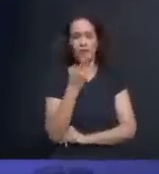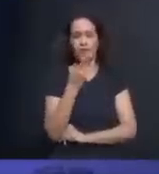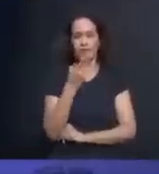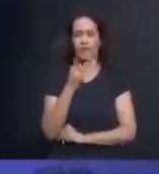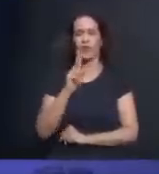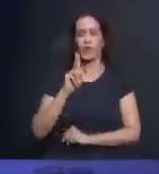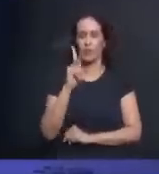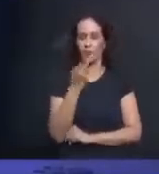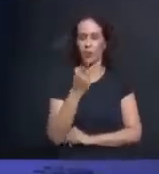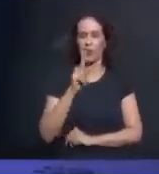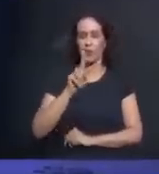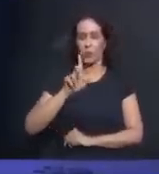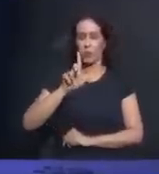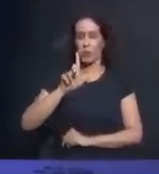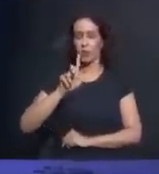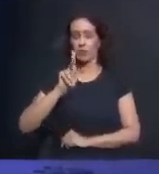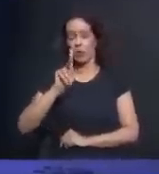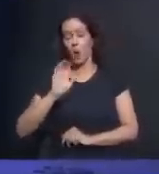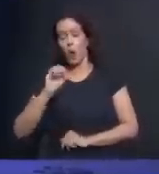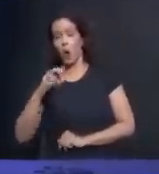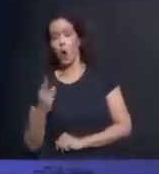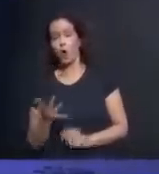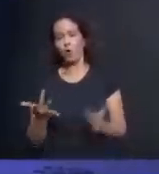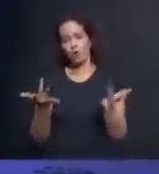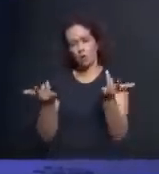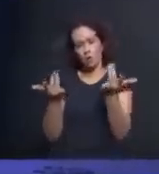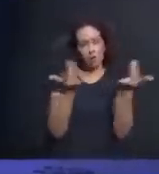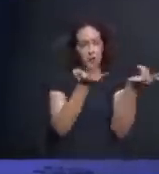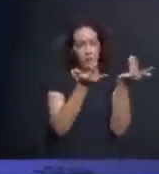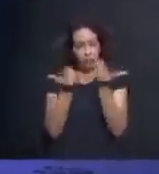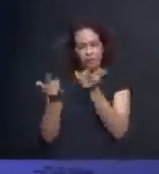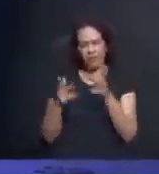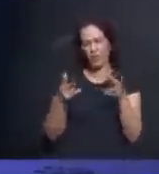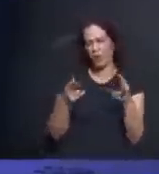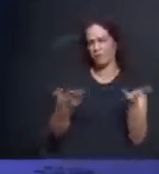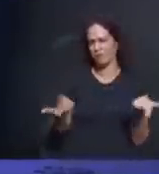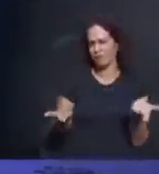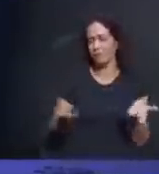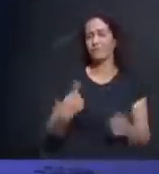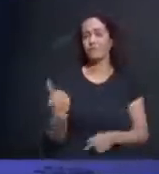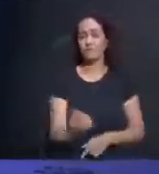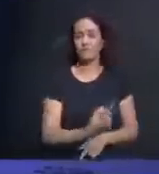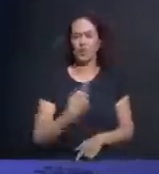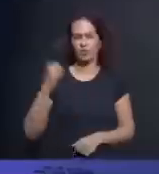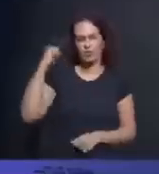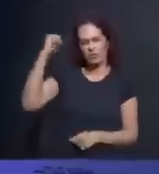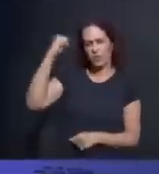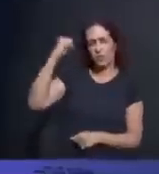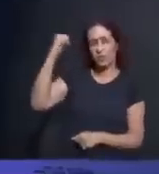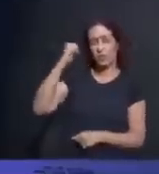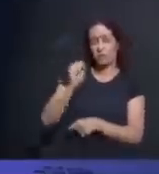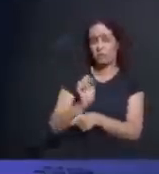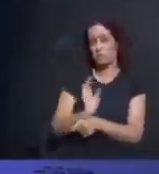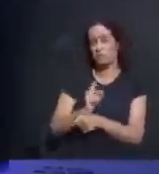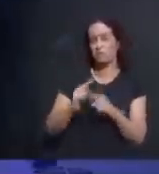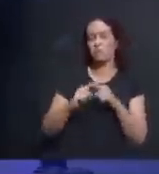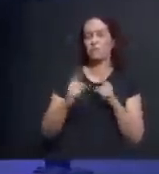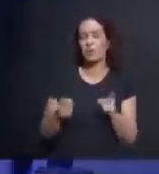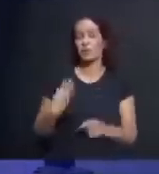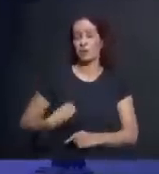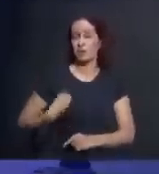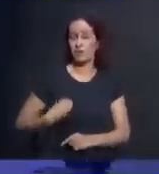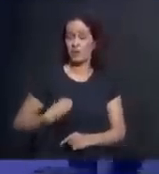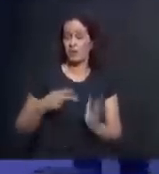igual Homem-Aranha? Não! A gente torce quando vê o filme Vingadores, mas na vida real, sabe o que a gente quer? Andar só